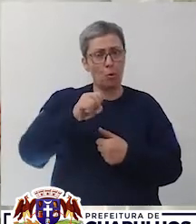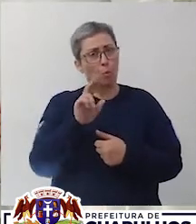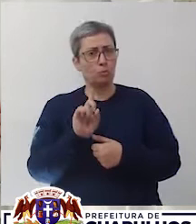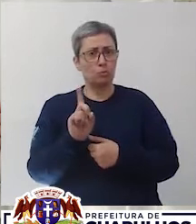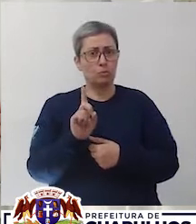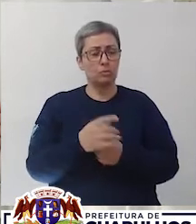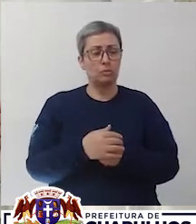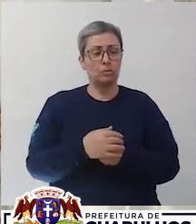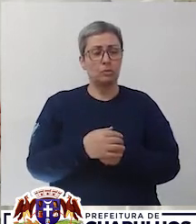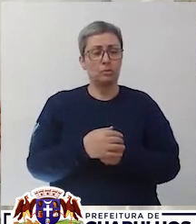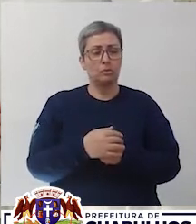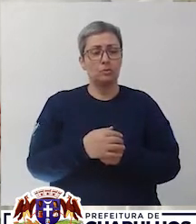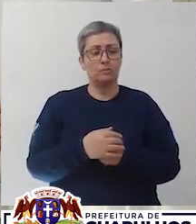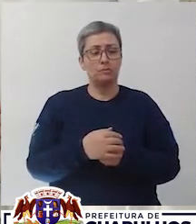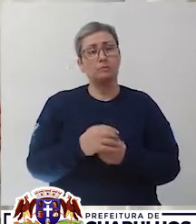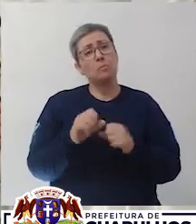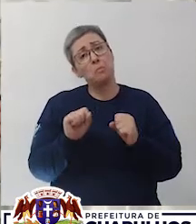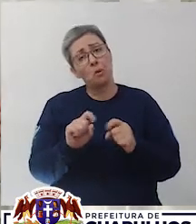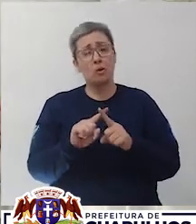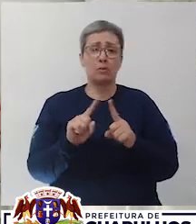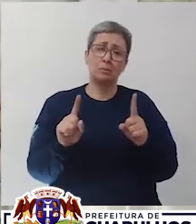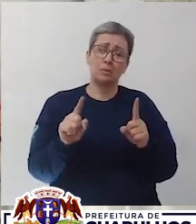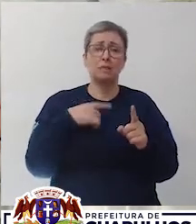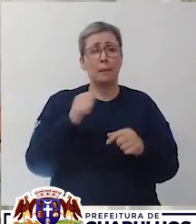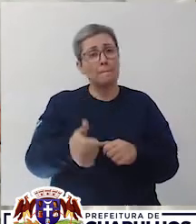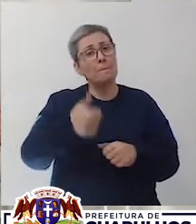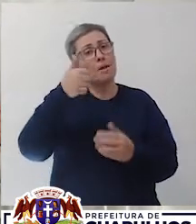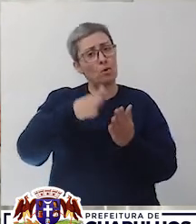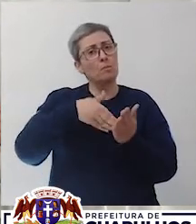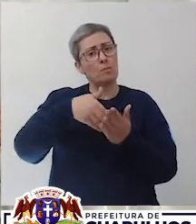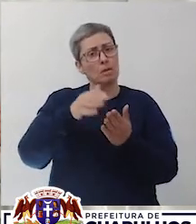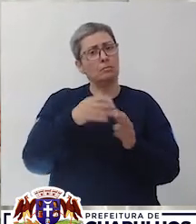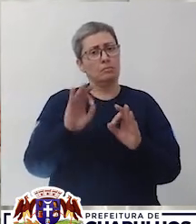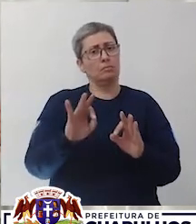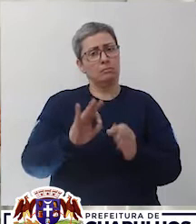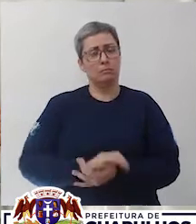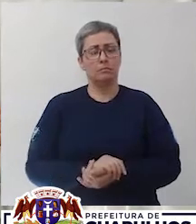Pode, mas é bem melhor com a margarina mesmo. O açúcar.